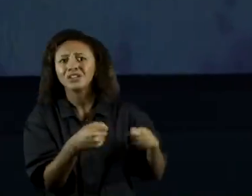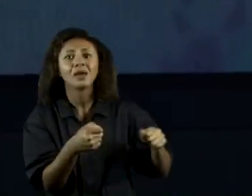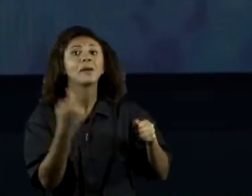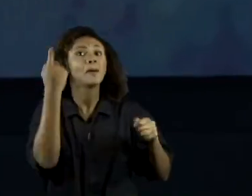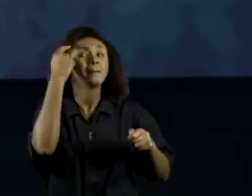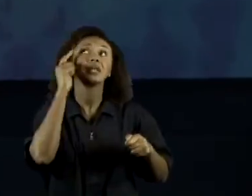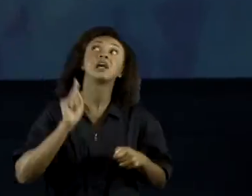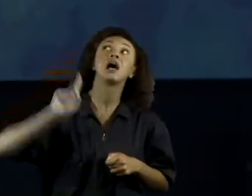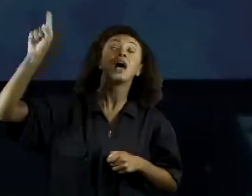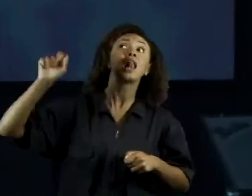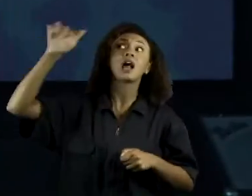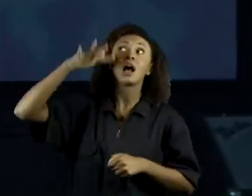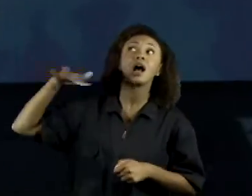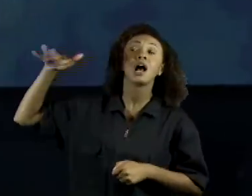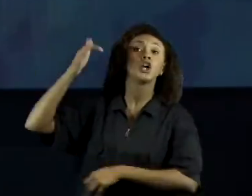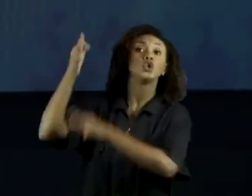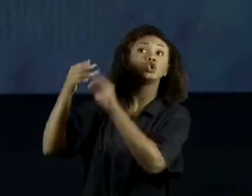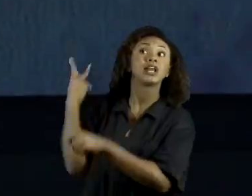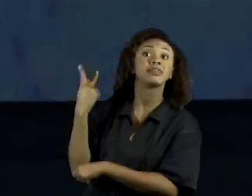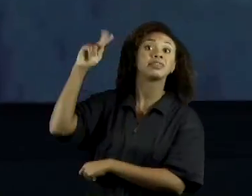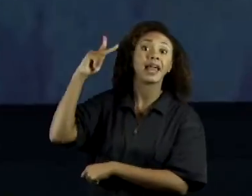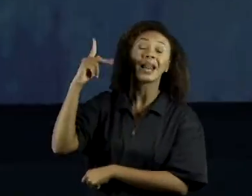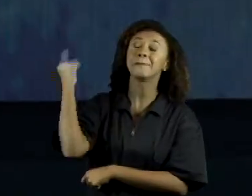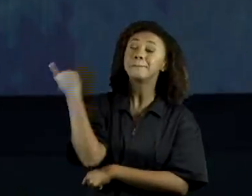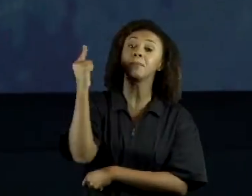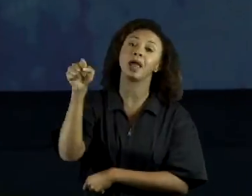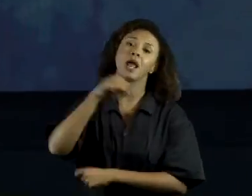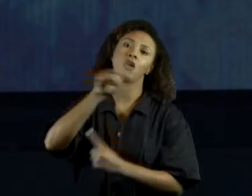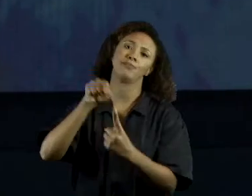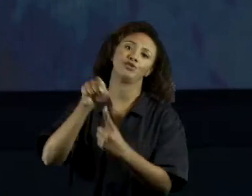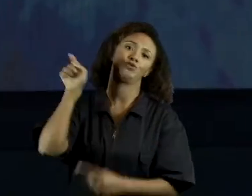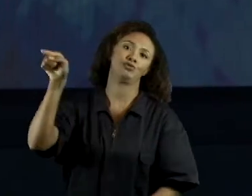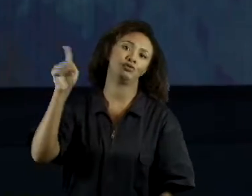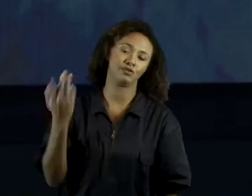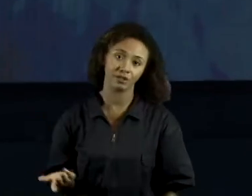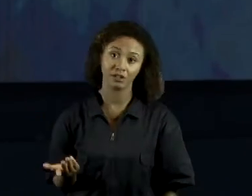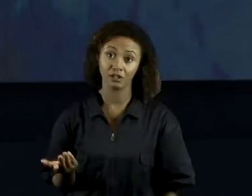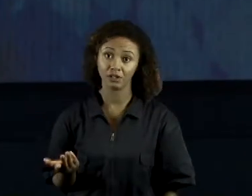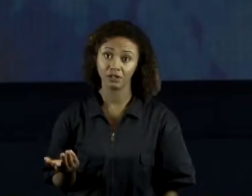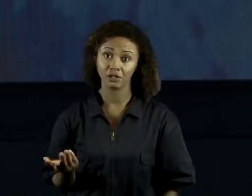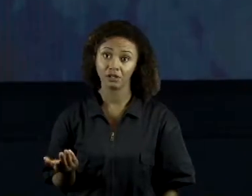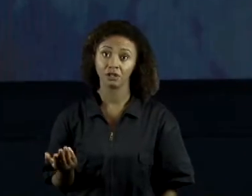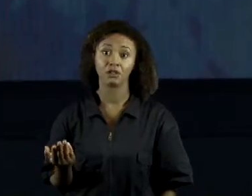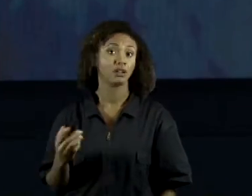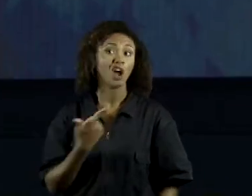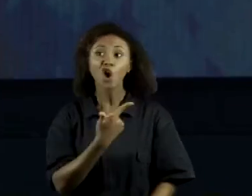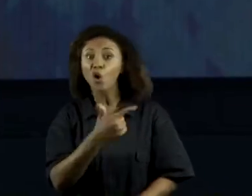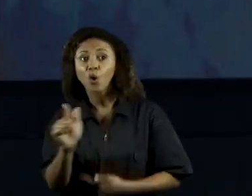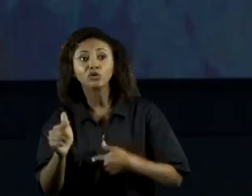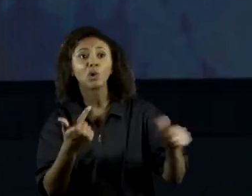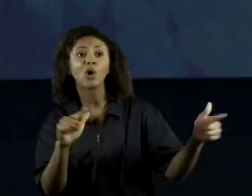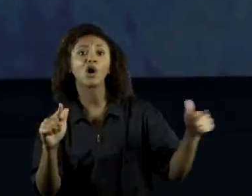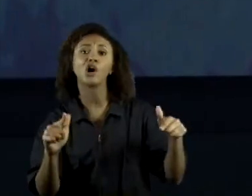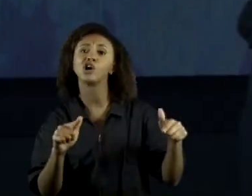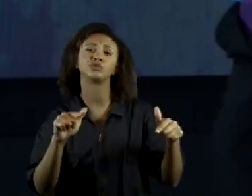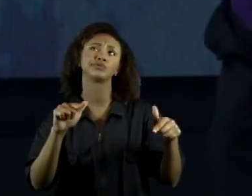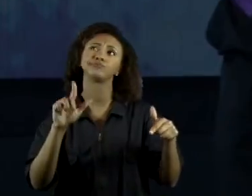reino de Deus e a sua justiça. Esse é o propósito. Porque todas as outras coisas vos serão